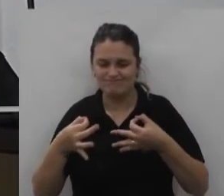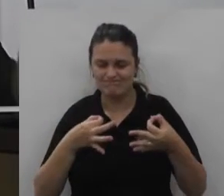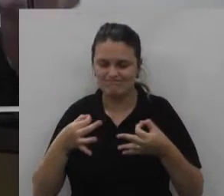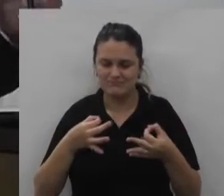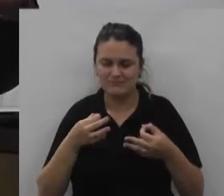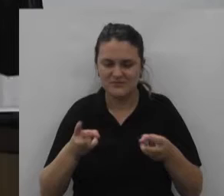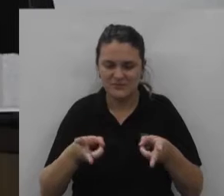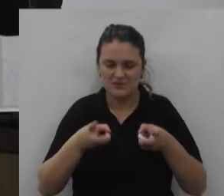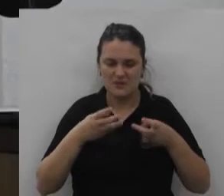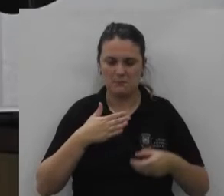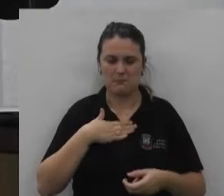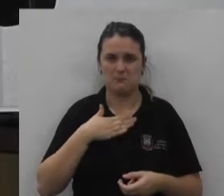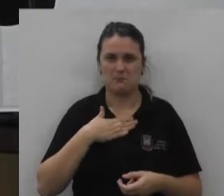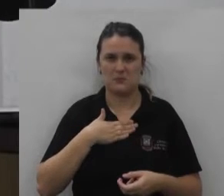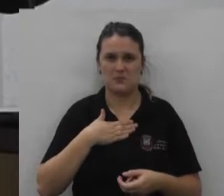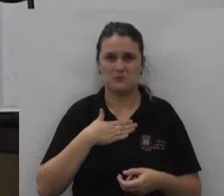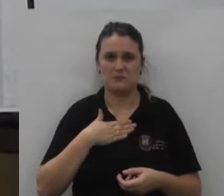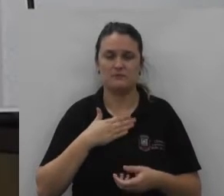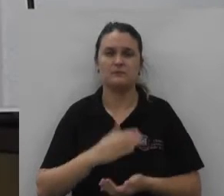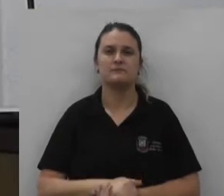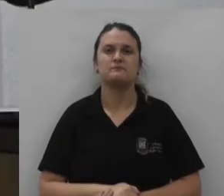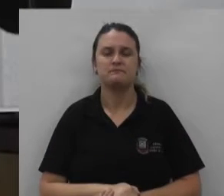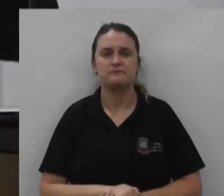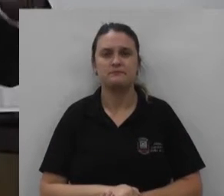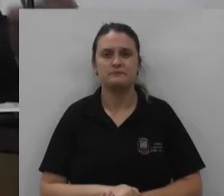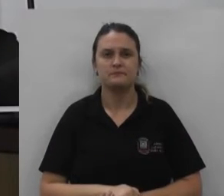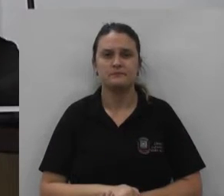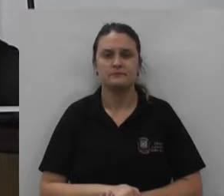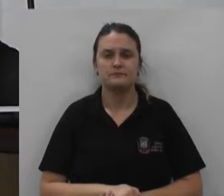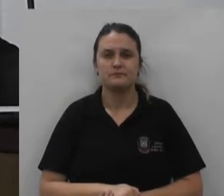teu parâmetro, o teu meio termo.